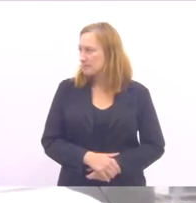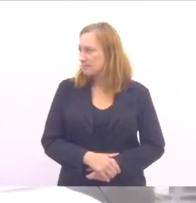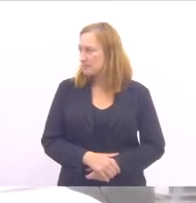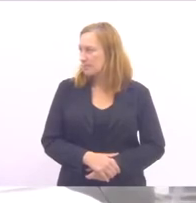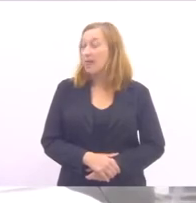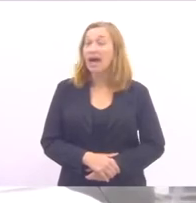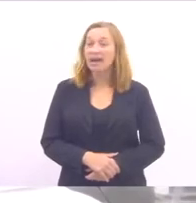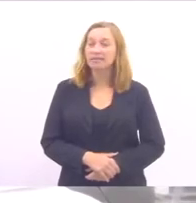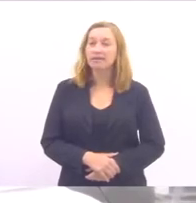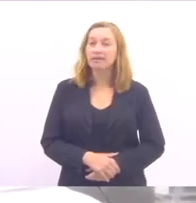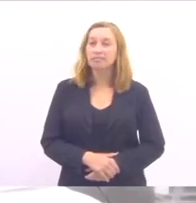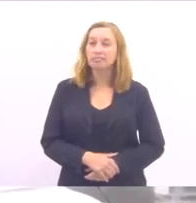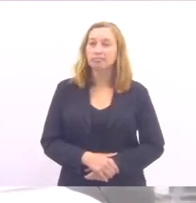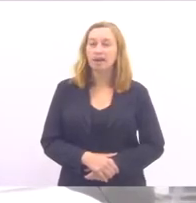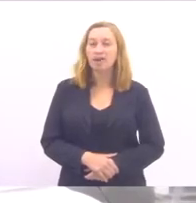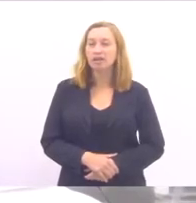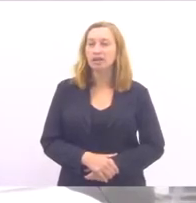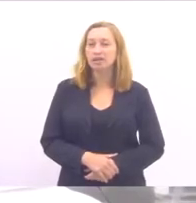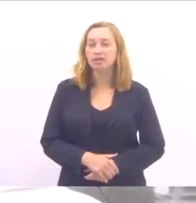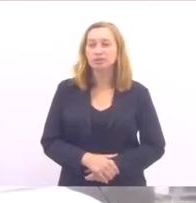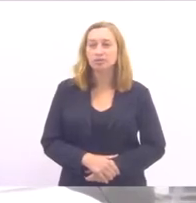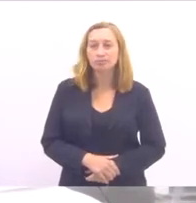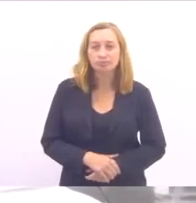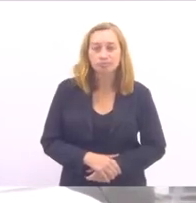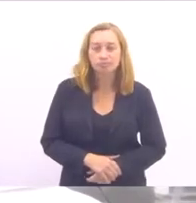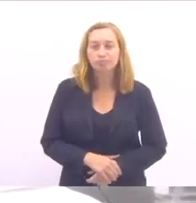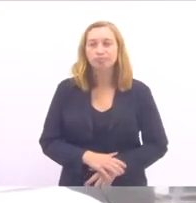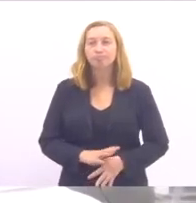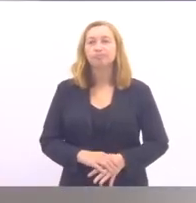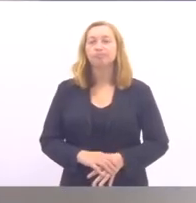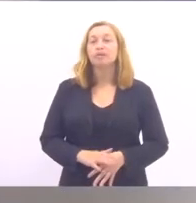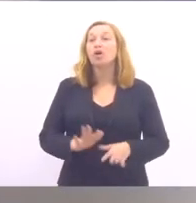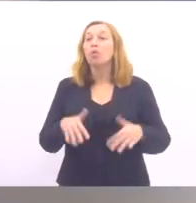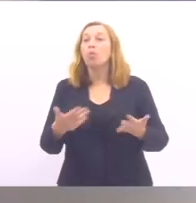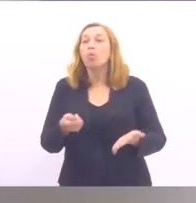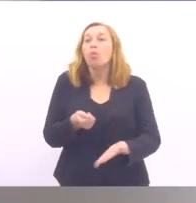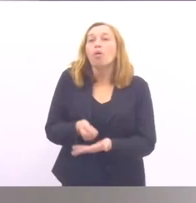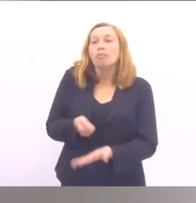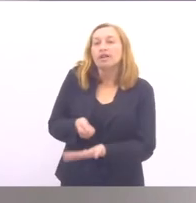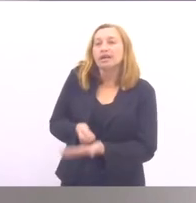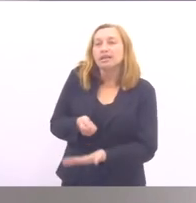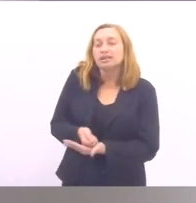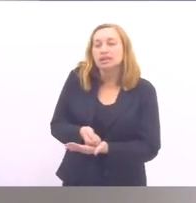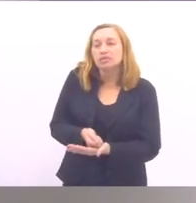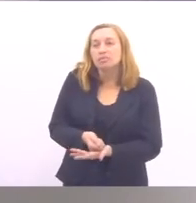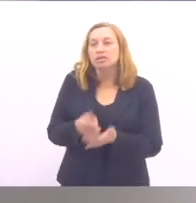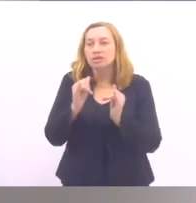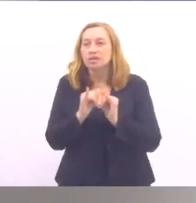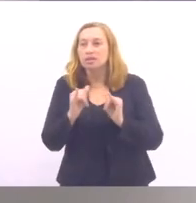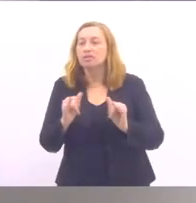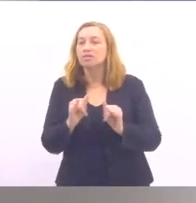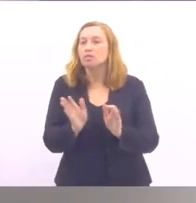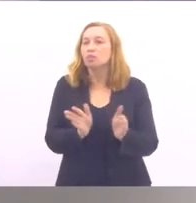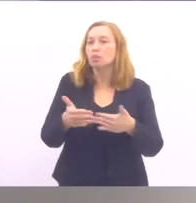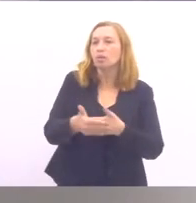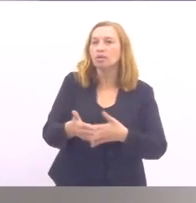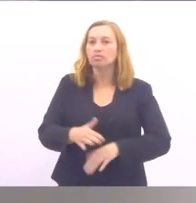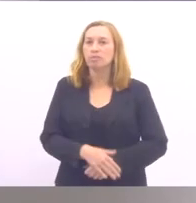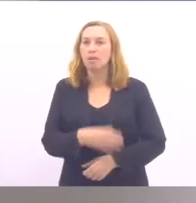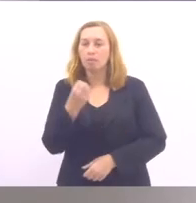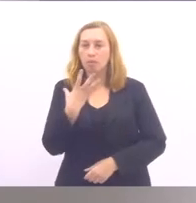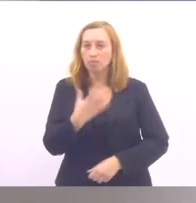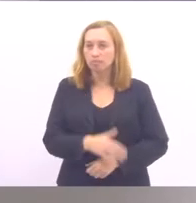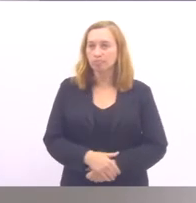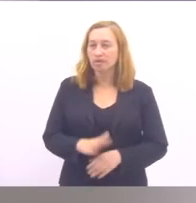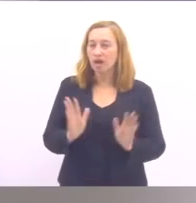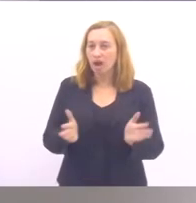metas muito baixinhas, mas aumentando um pouquinho, e com a obrigação da declaração das embalagens. A gente falou, bom,